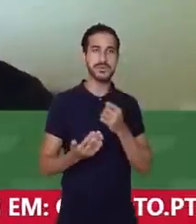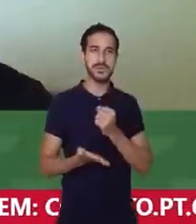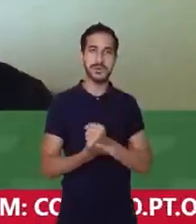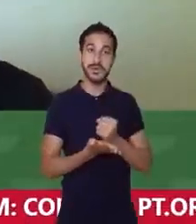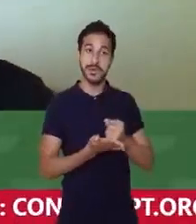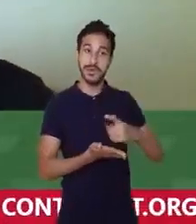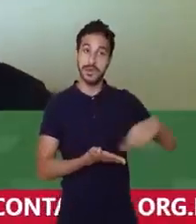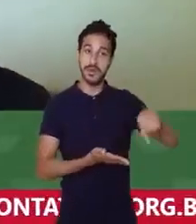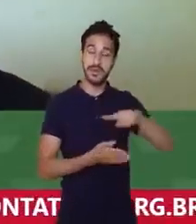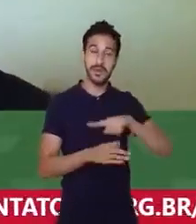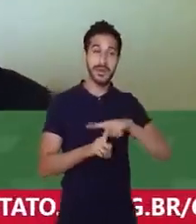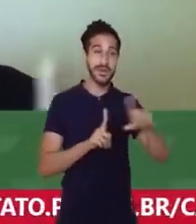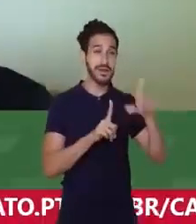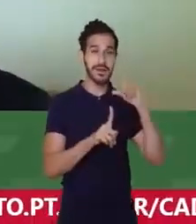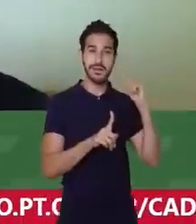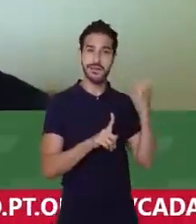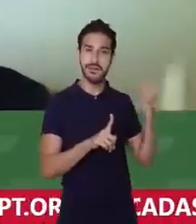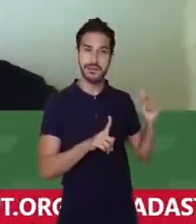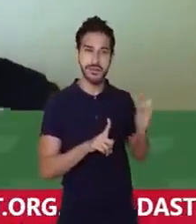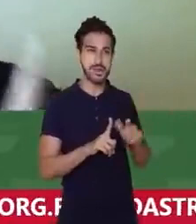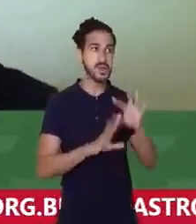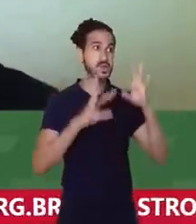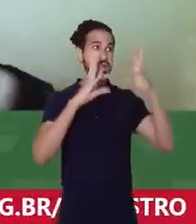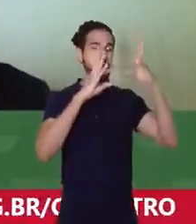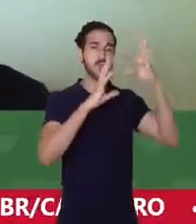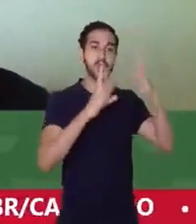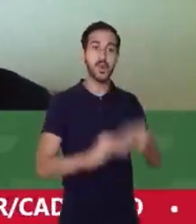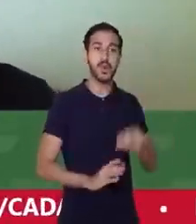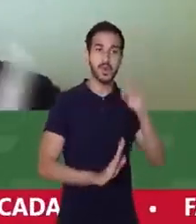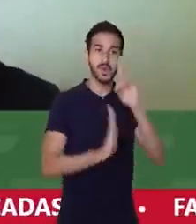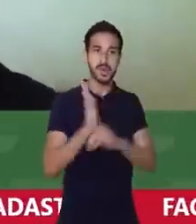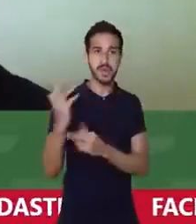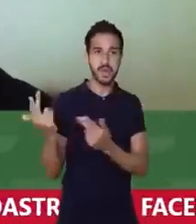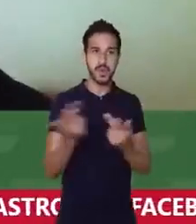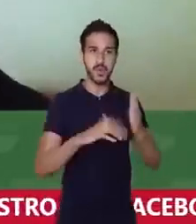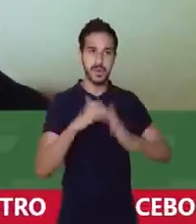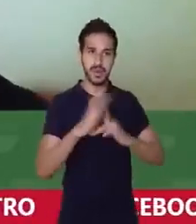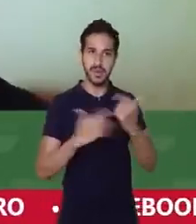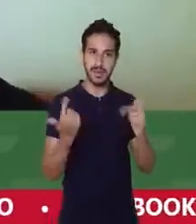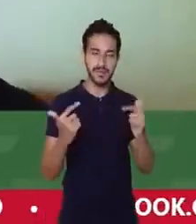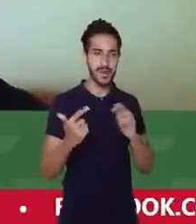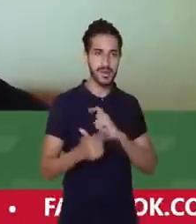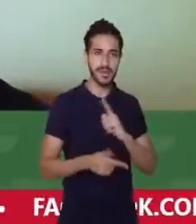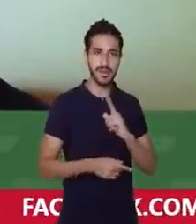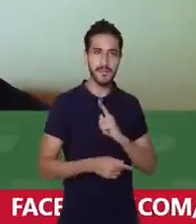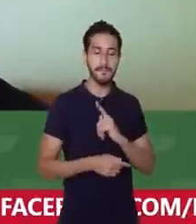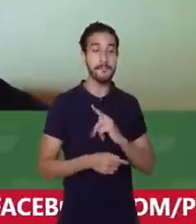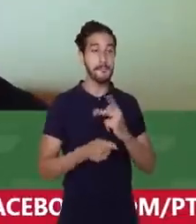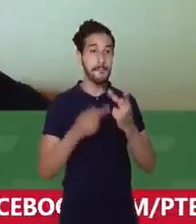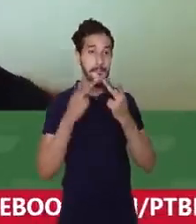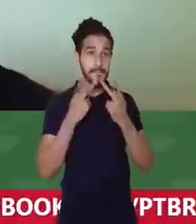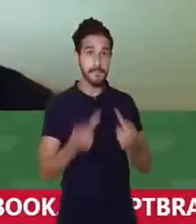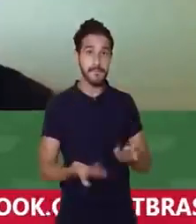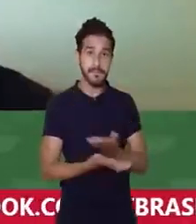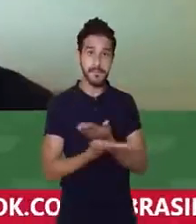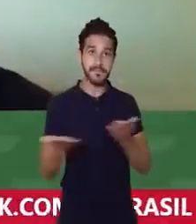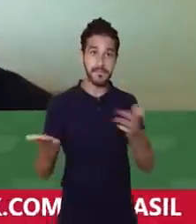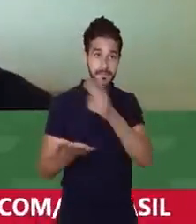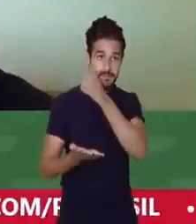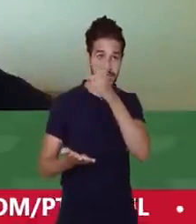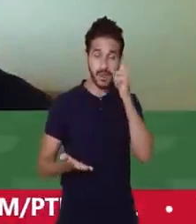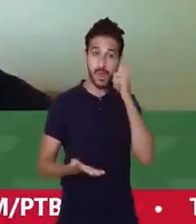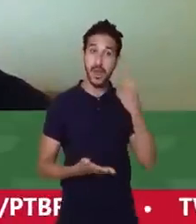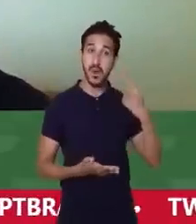então não tinham todos os direitos que todos os trabalhadores tinham. Eu te diria, viu, Bongás, que